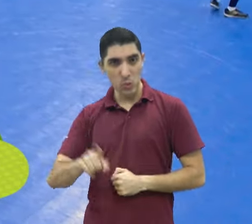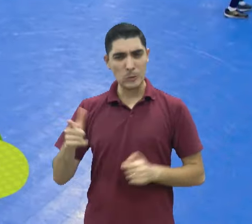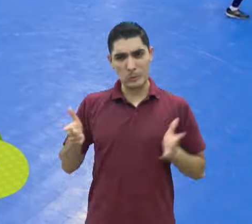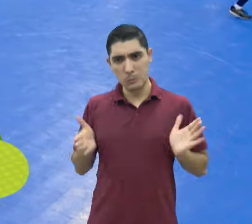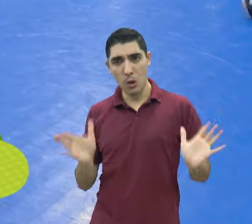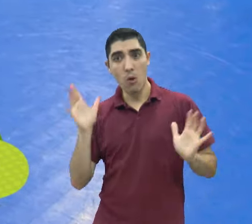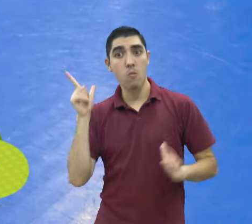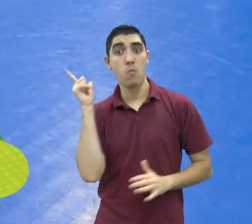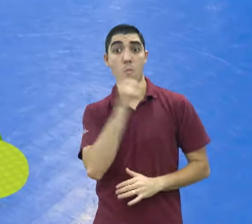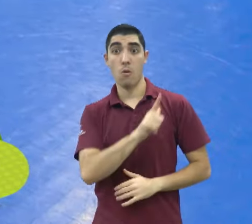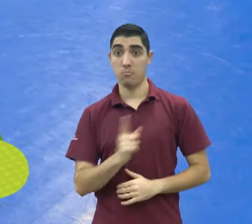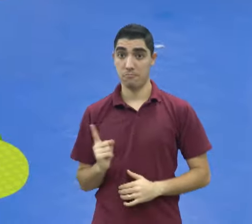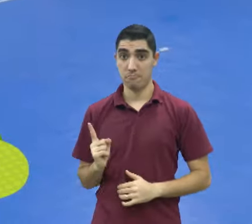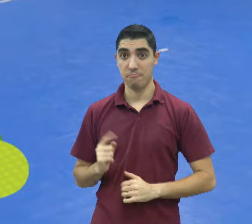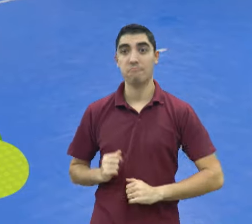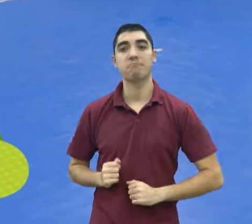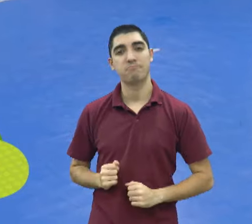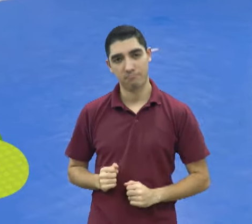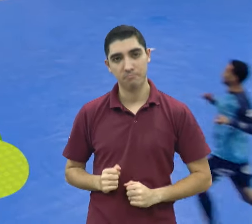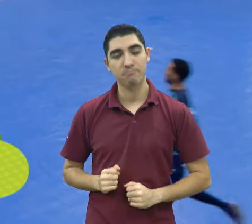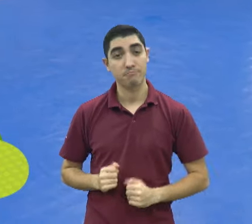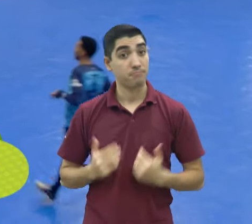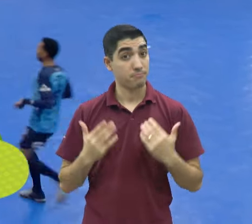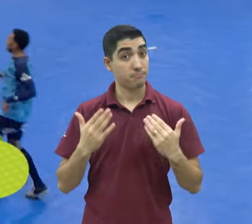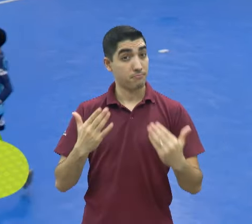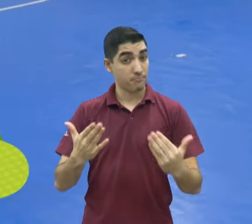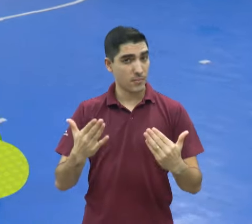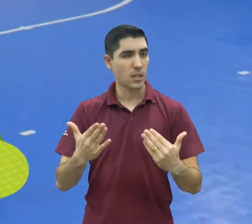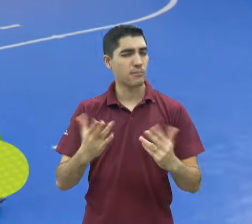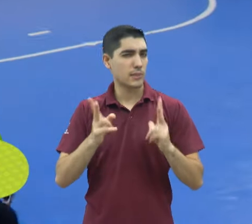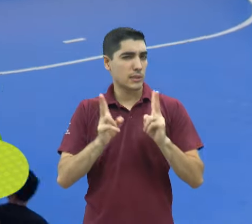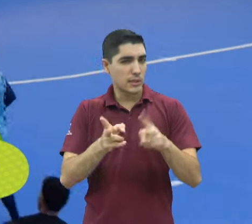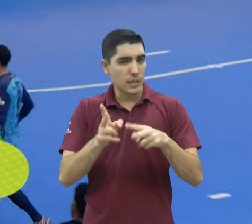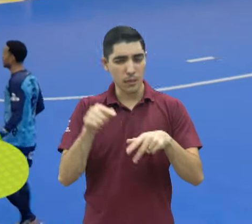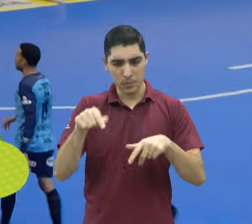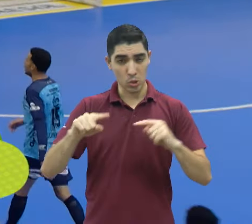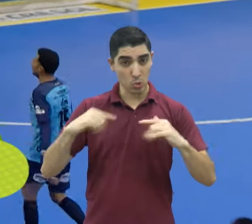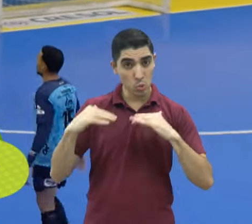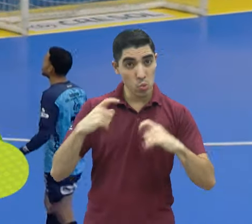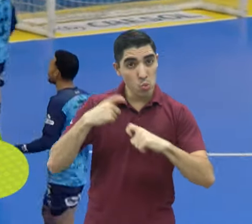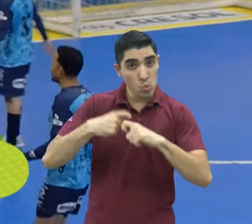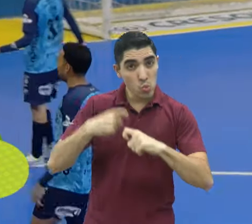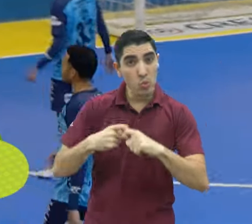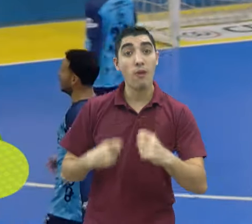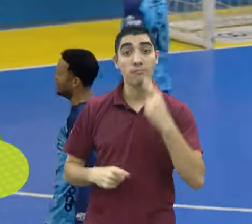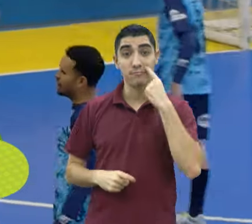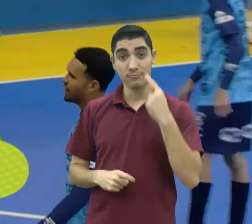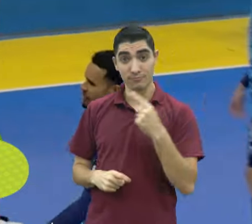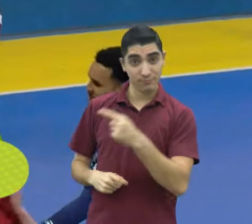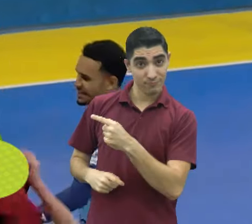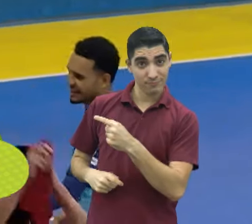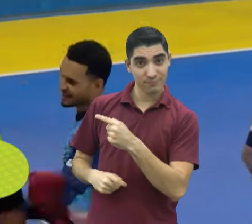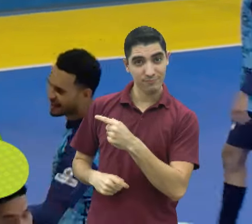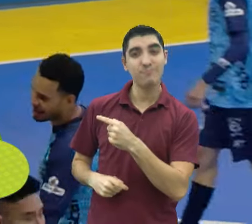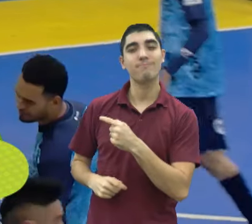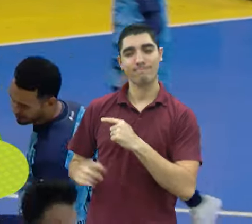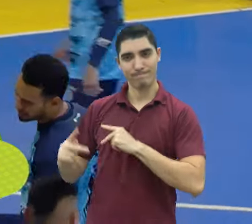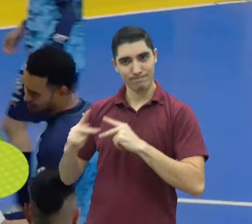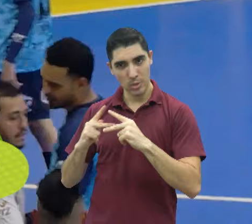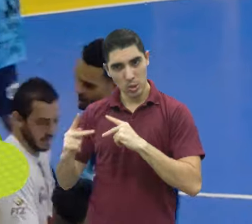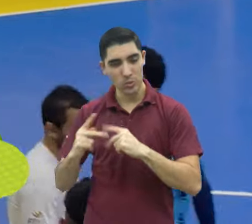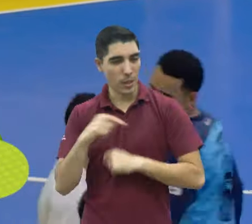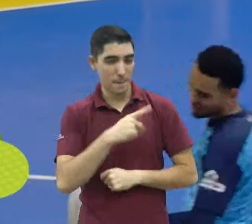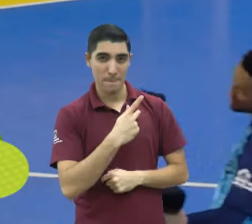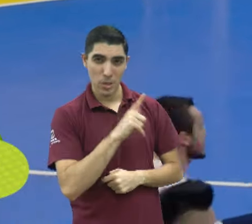o terceiro gol joseense. E como todo jogo decisivo, o entrevero entre os jogadores das duas equipes foi